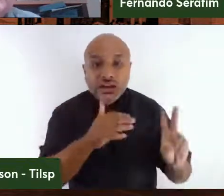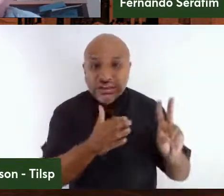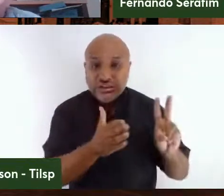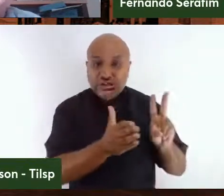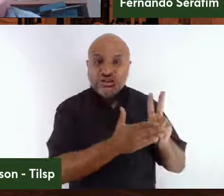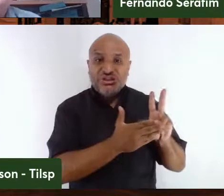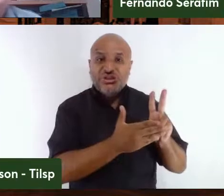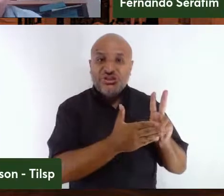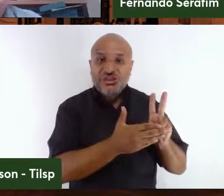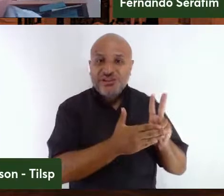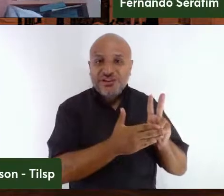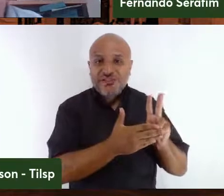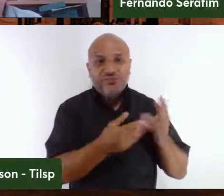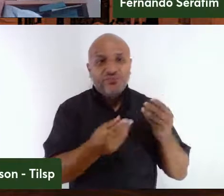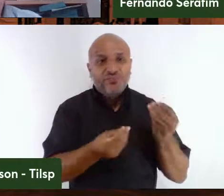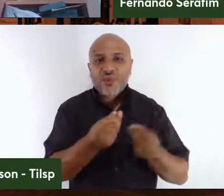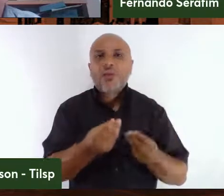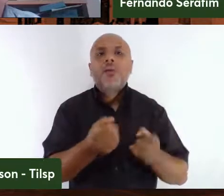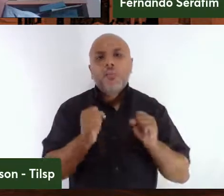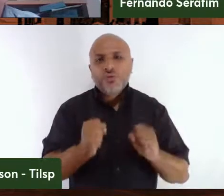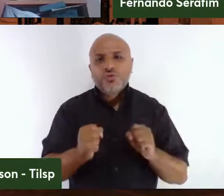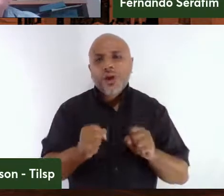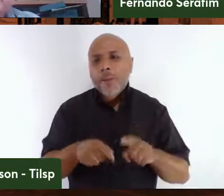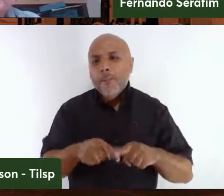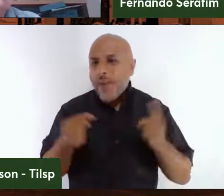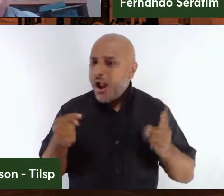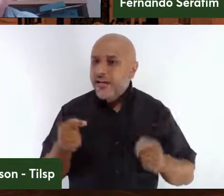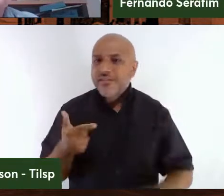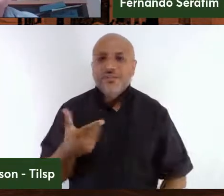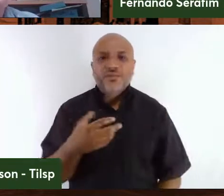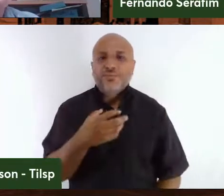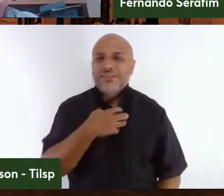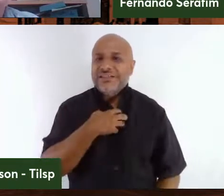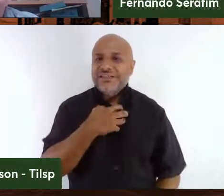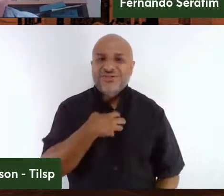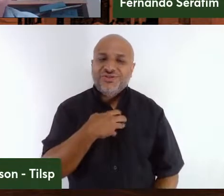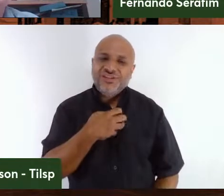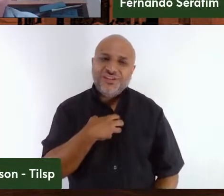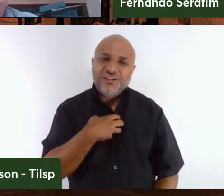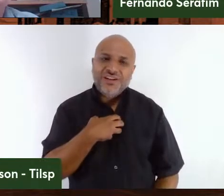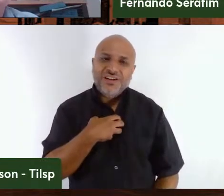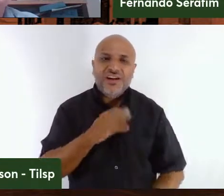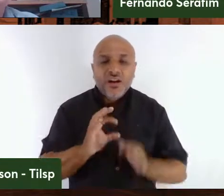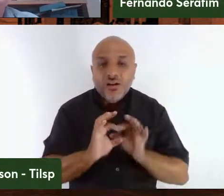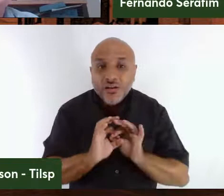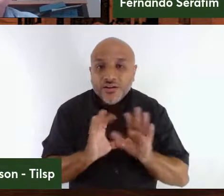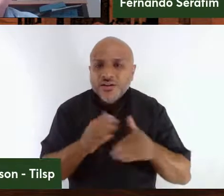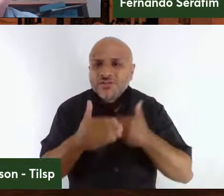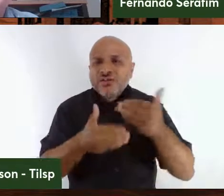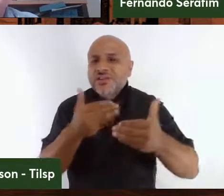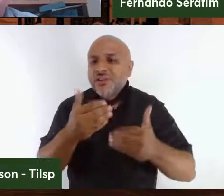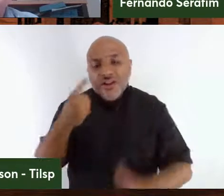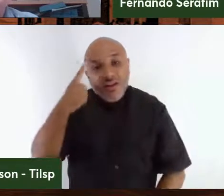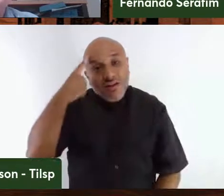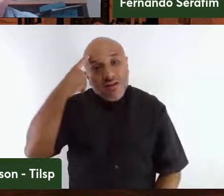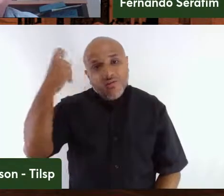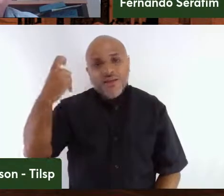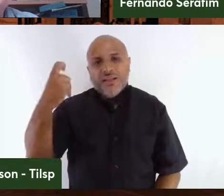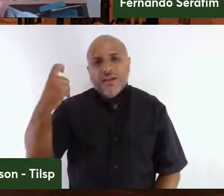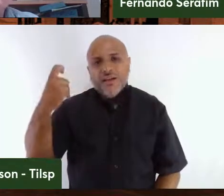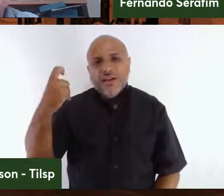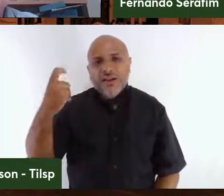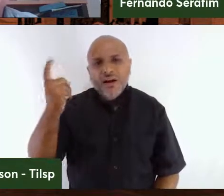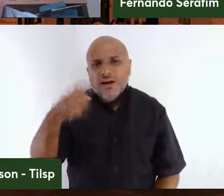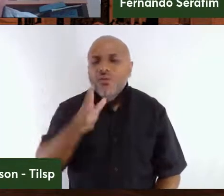podia... podia, mas eu não me sentia à vontade de inventar